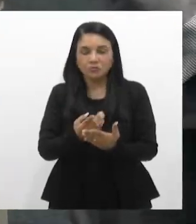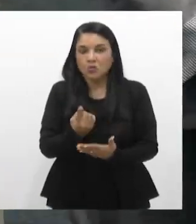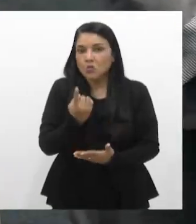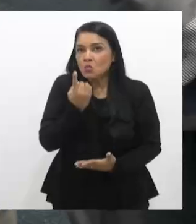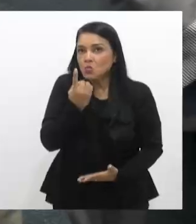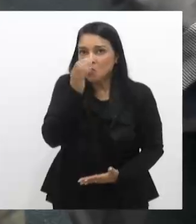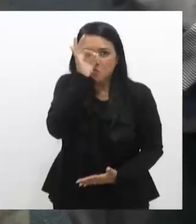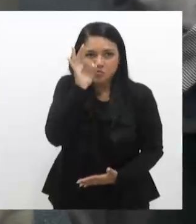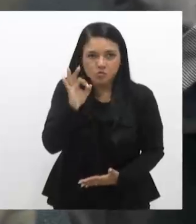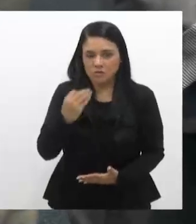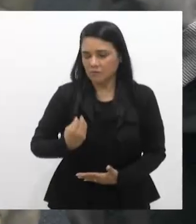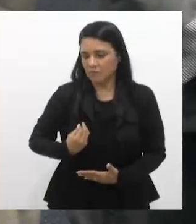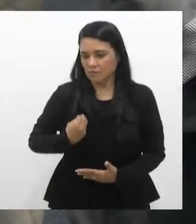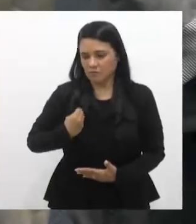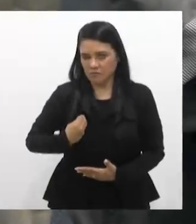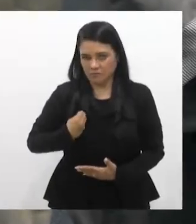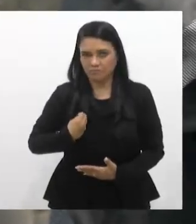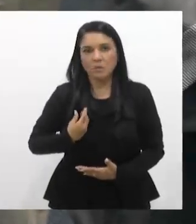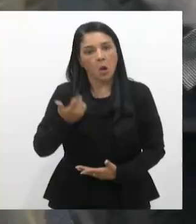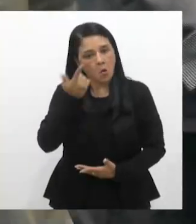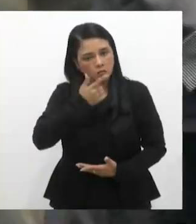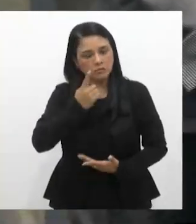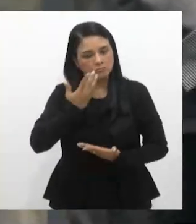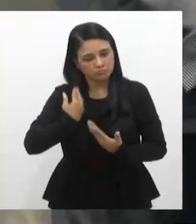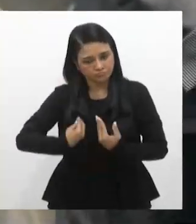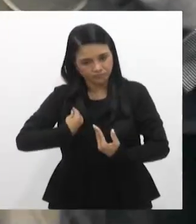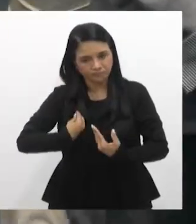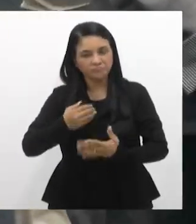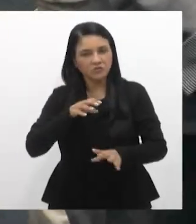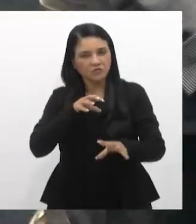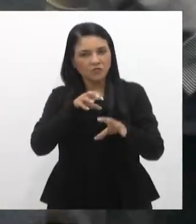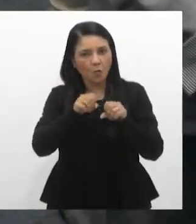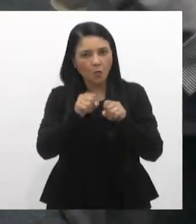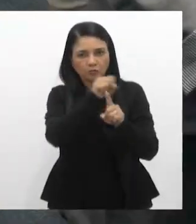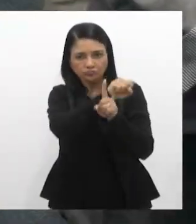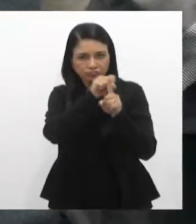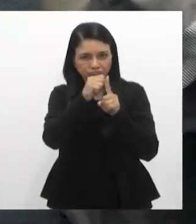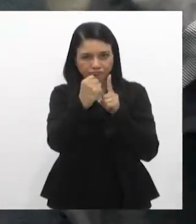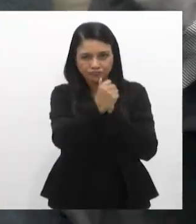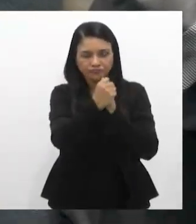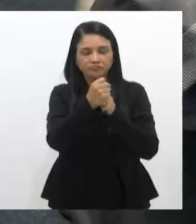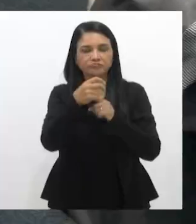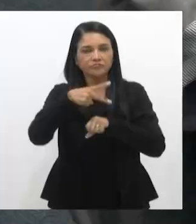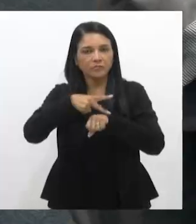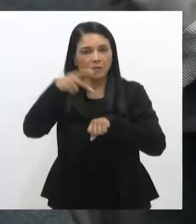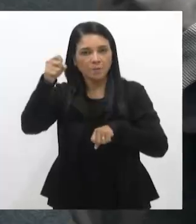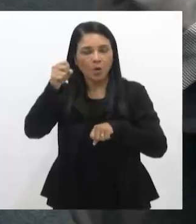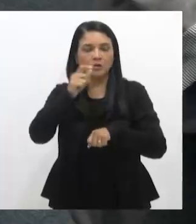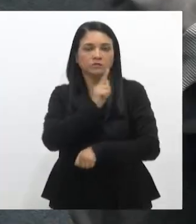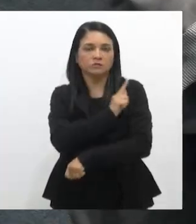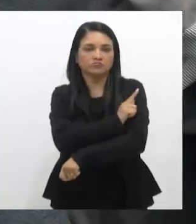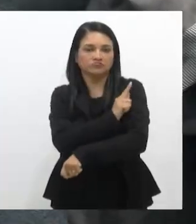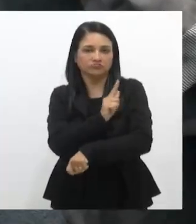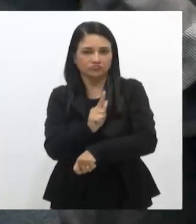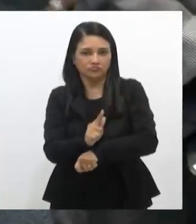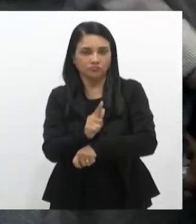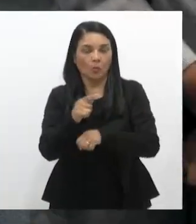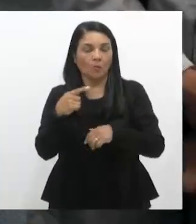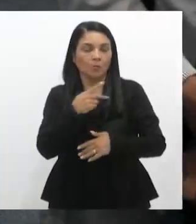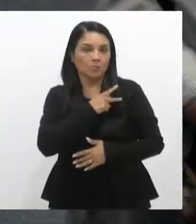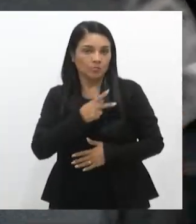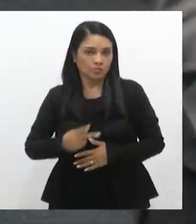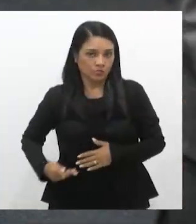sobrevivência, sobreviveu, se formou em serviço social, pós-graduada em gestão pública, enfim, foi a